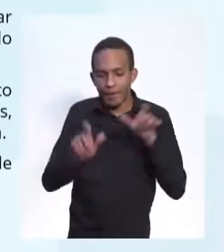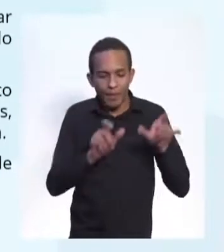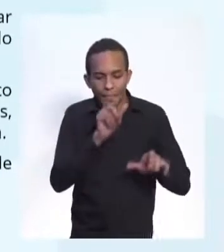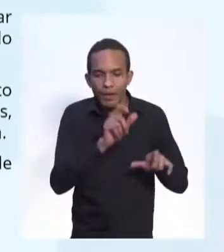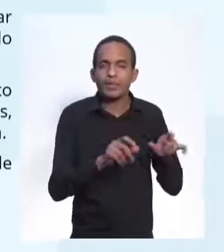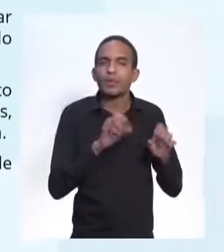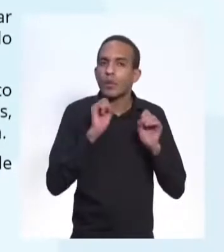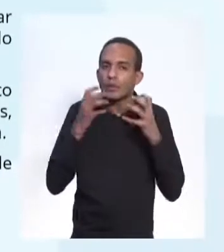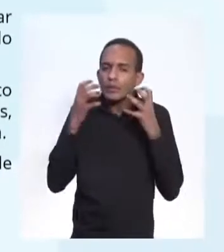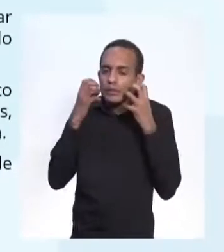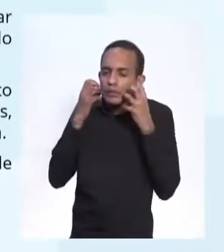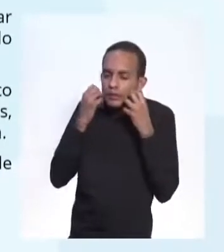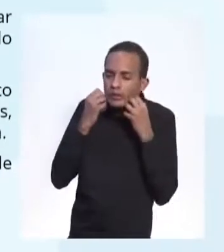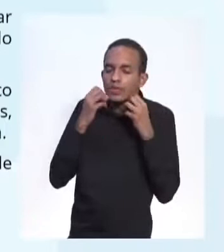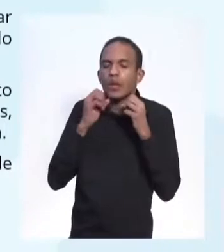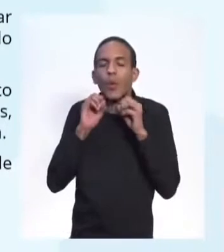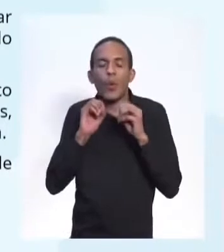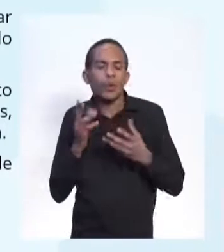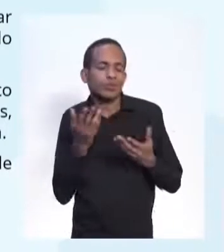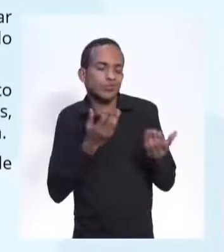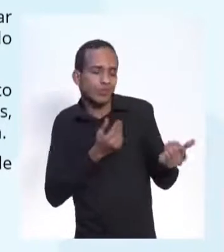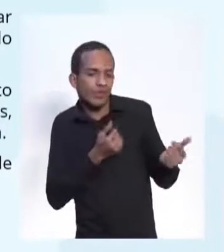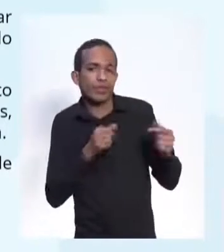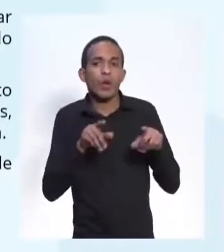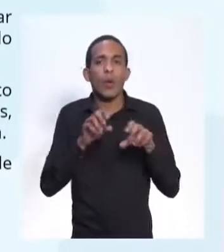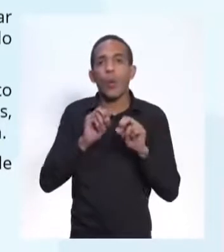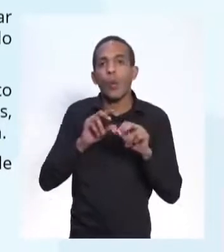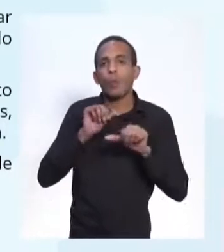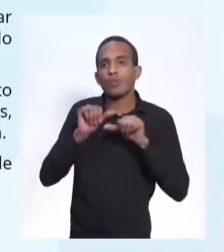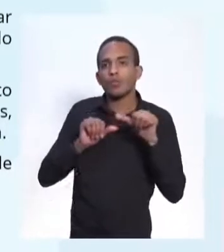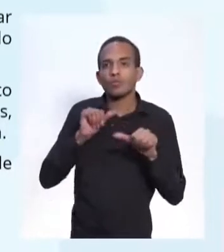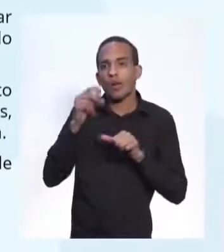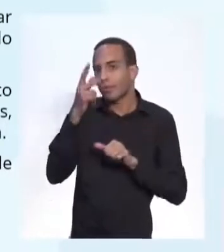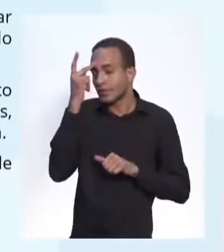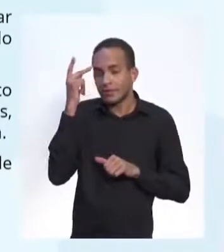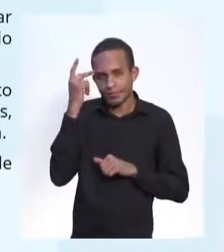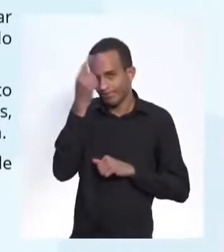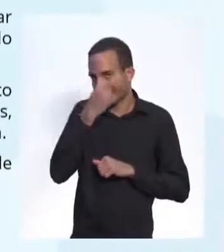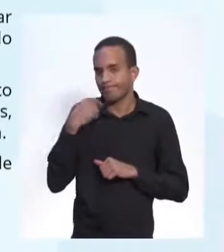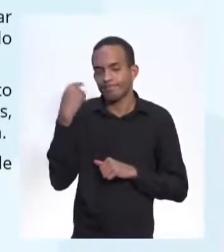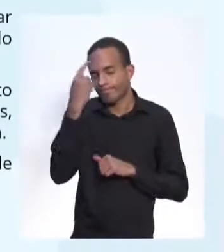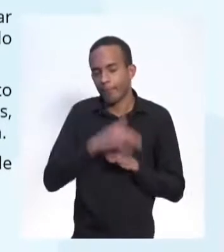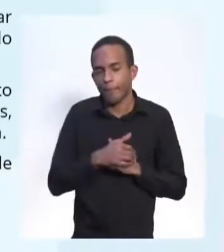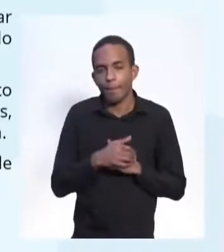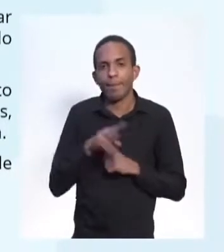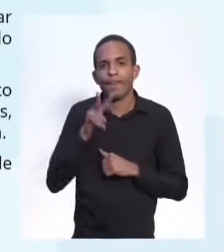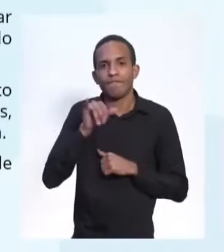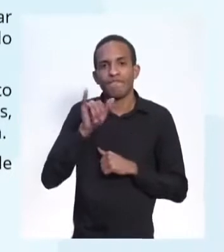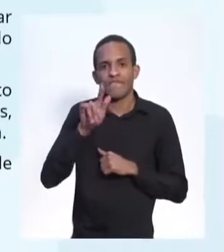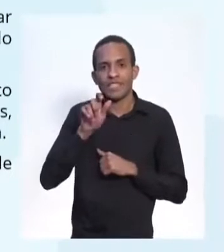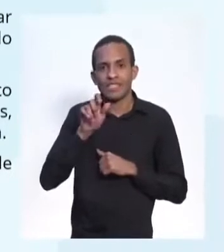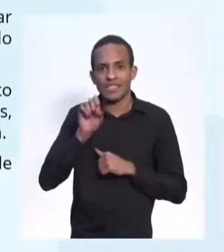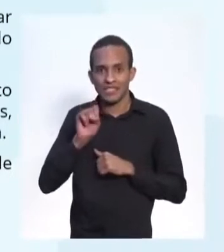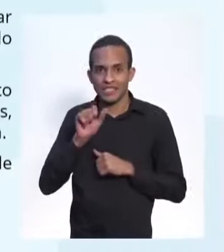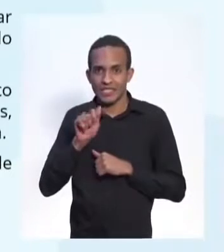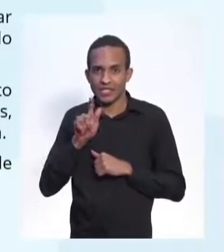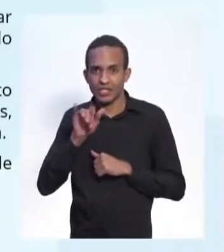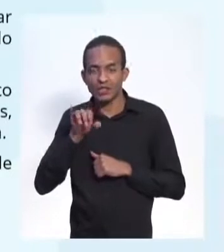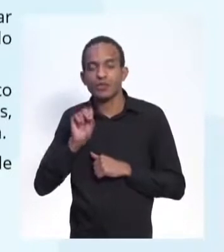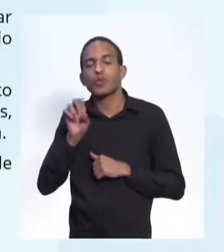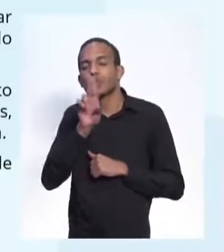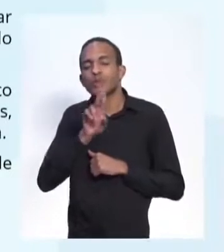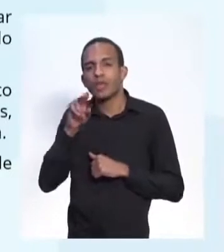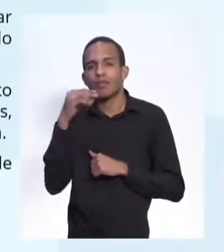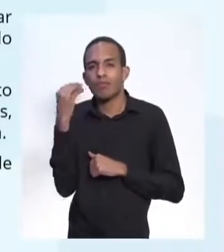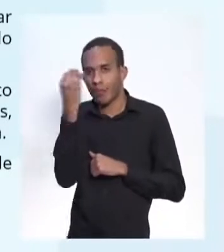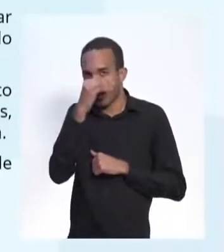pode envelhecer, rejuvenescer e até mudar totalmente a pessoa. O visagismo é muito utilizado na maquiagem